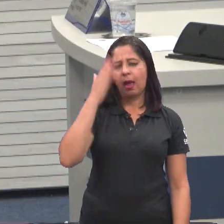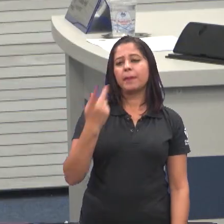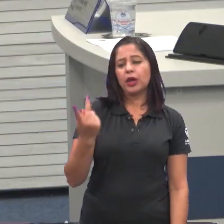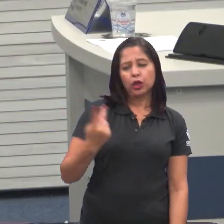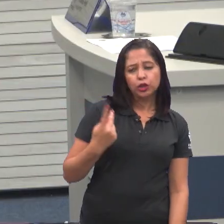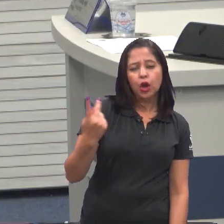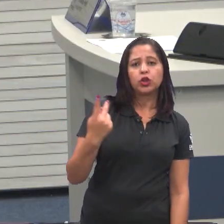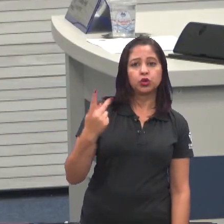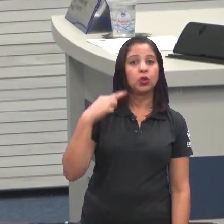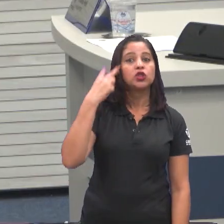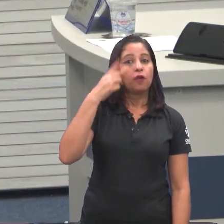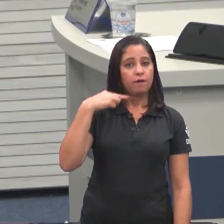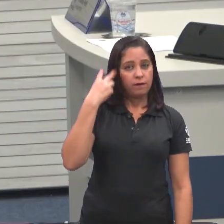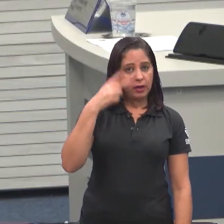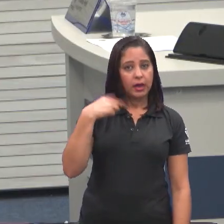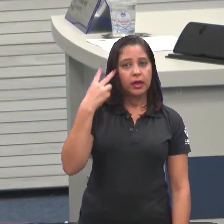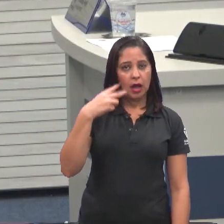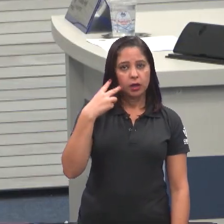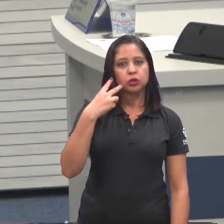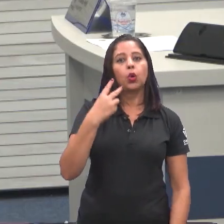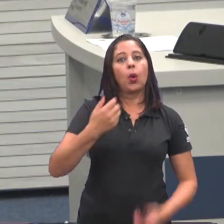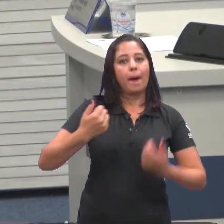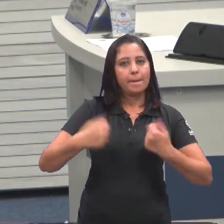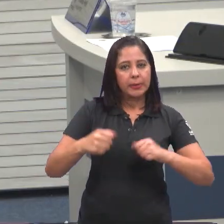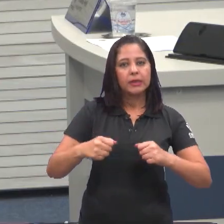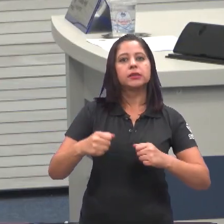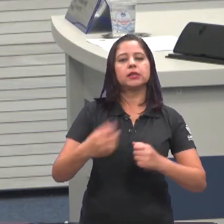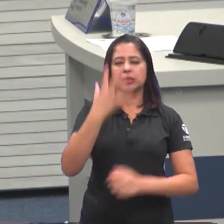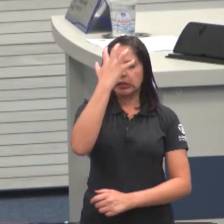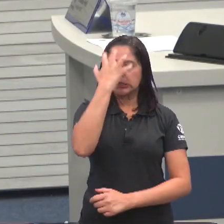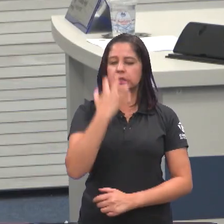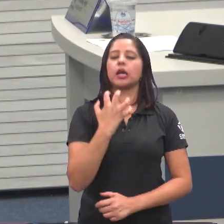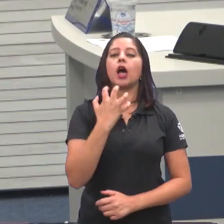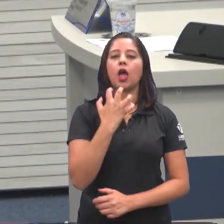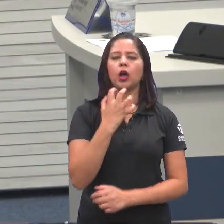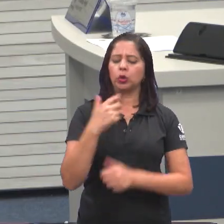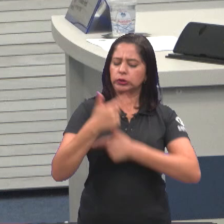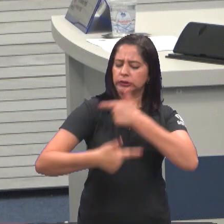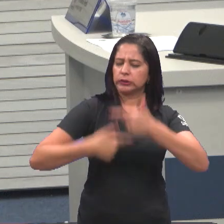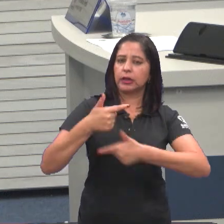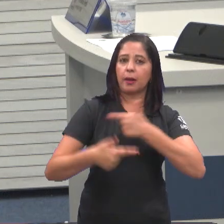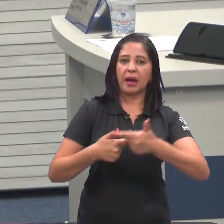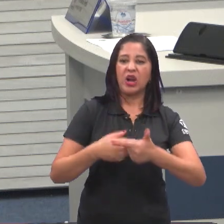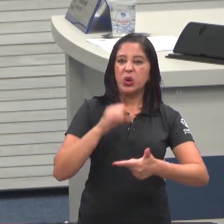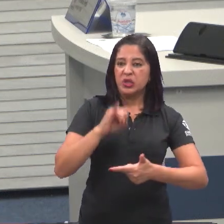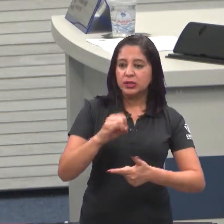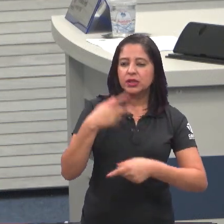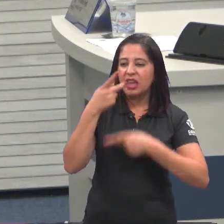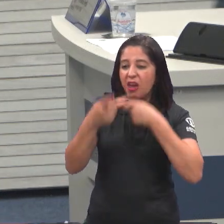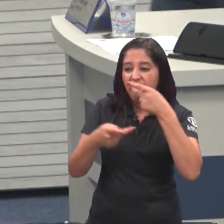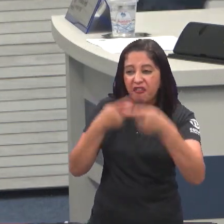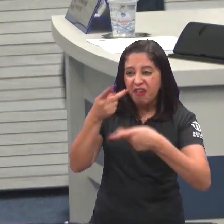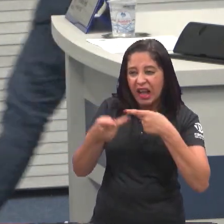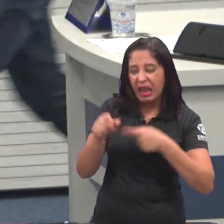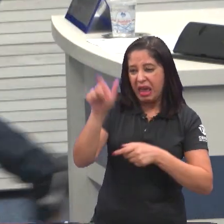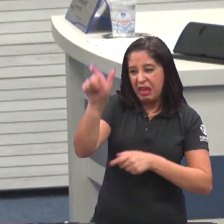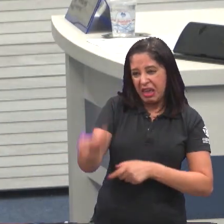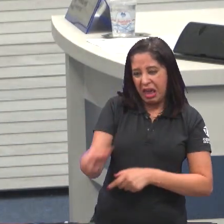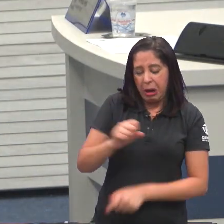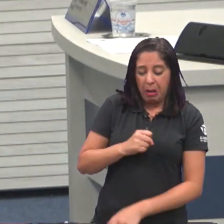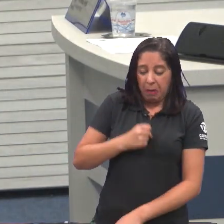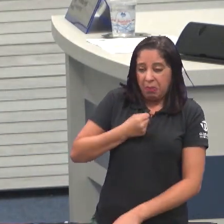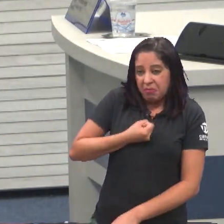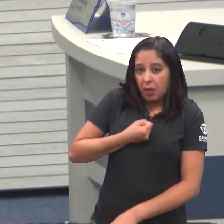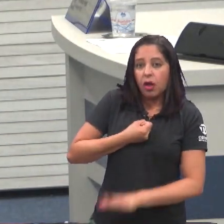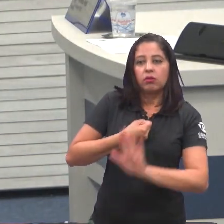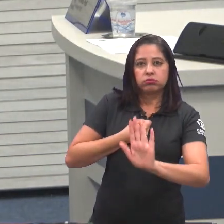ter a hombridade de caminharmos juntos, caminhar com seriedade. Então, se em algum momento eu disse algo que possa ter machucado o vereador Sena,